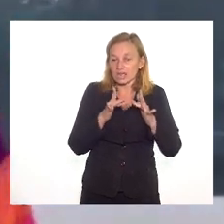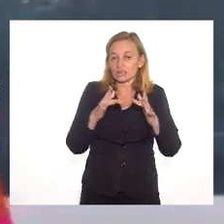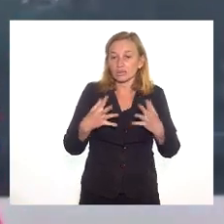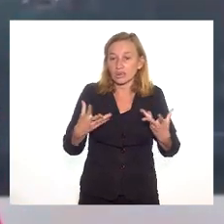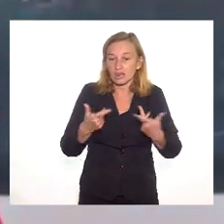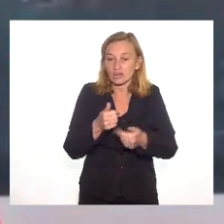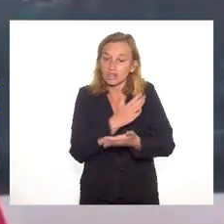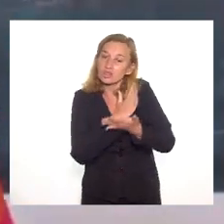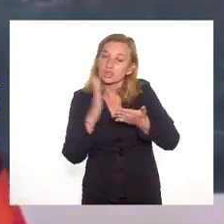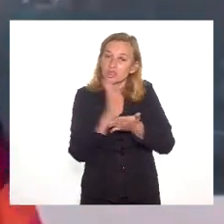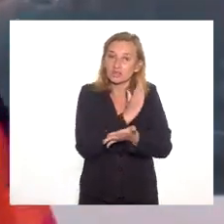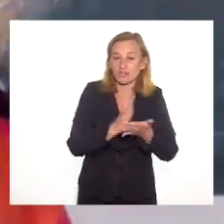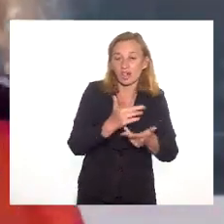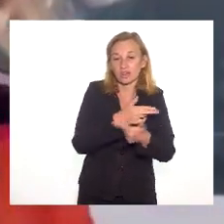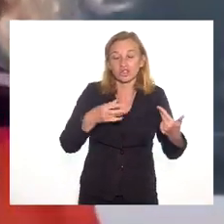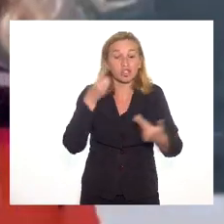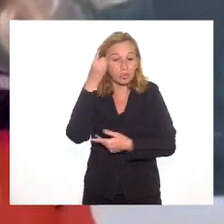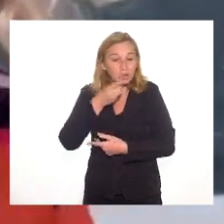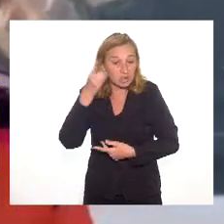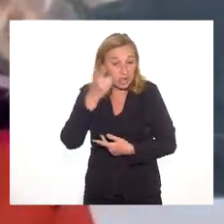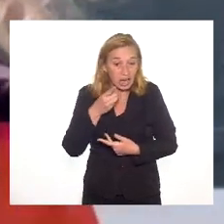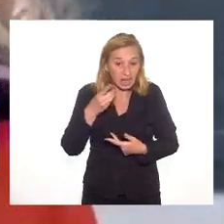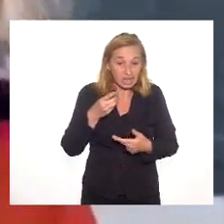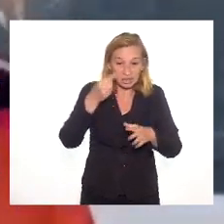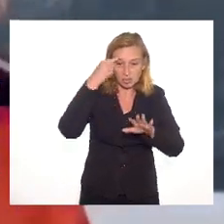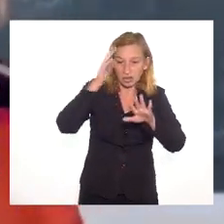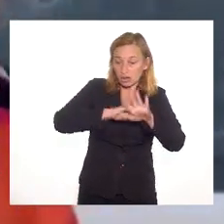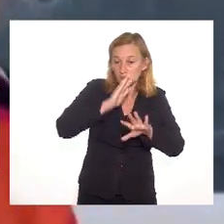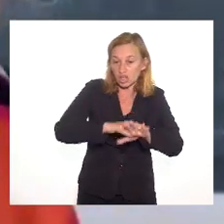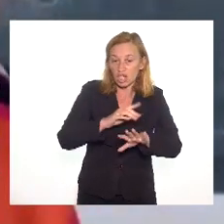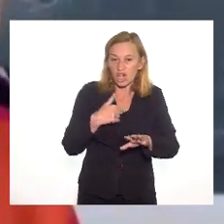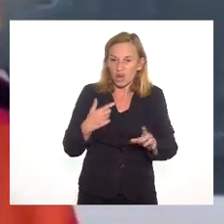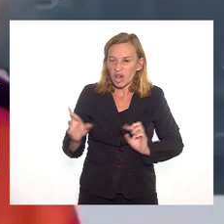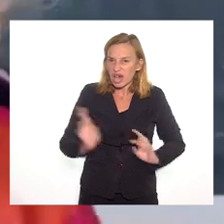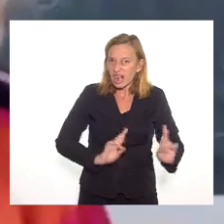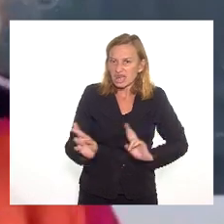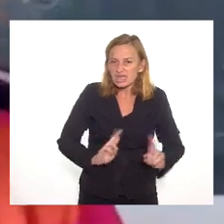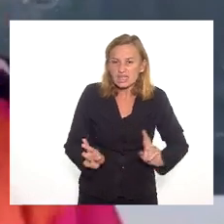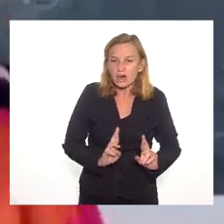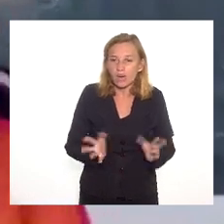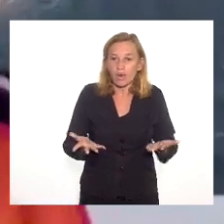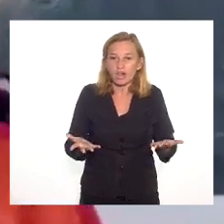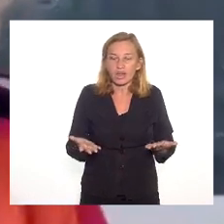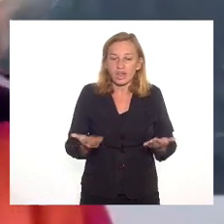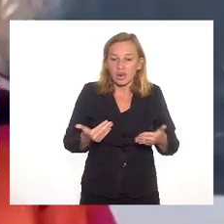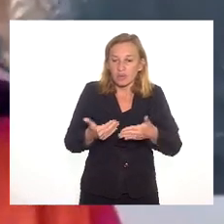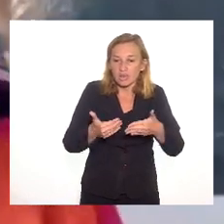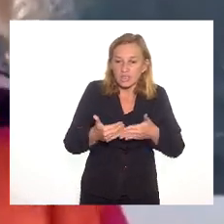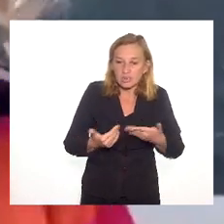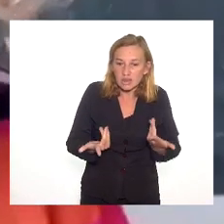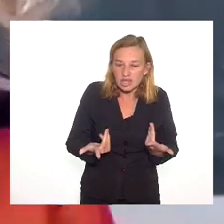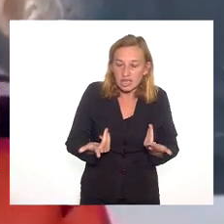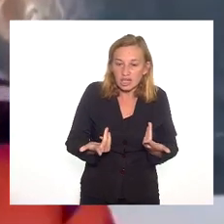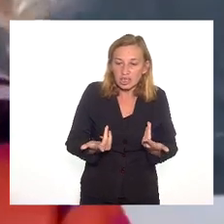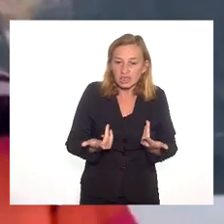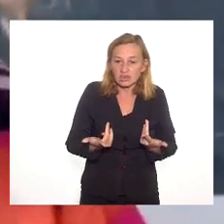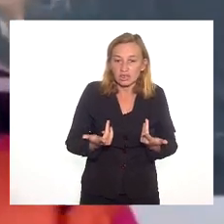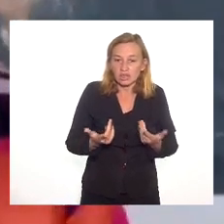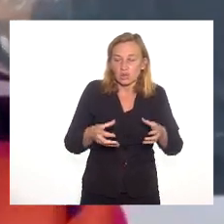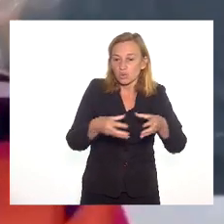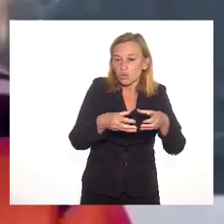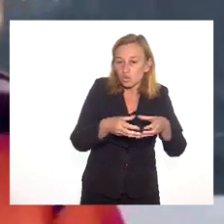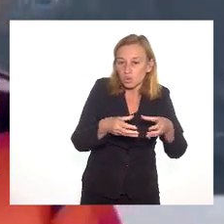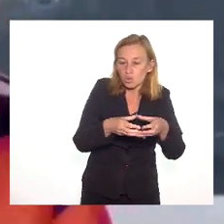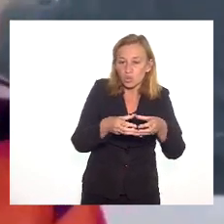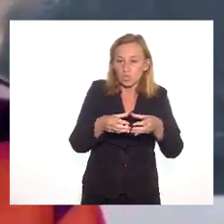da ideologia, não vou admitir aqui qualquer ilação que traga proximidade de um mandato que é coletivo, um